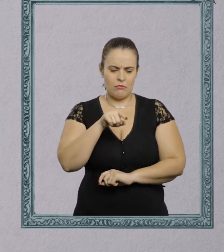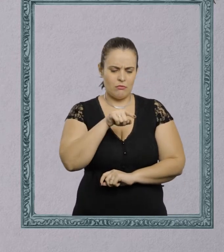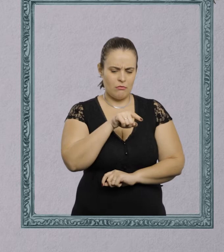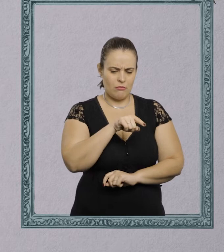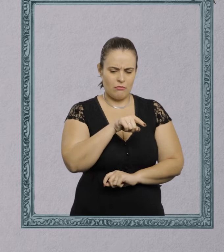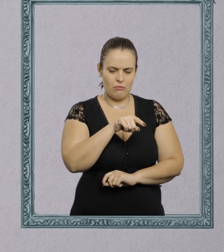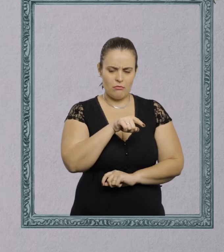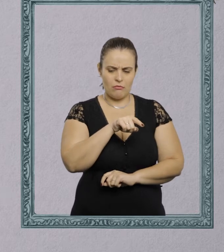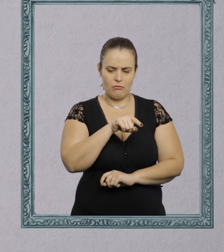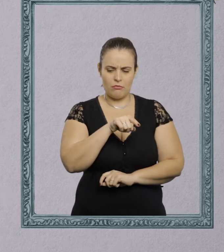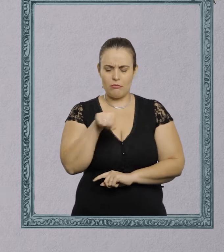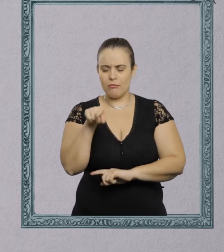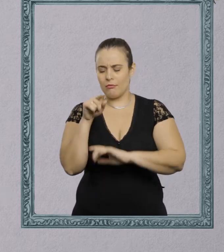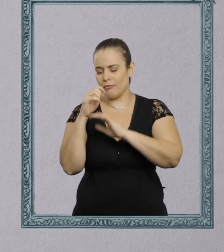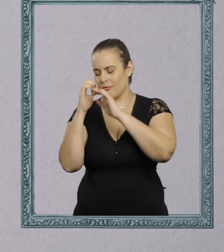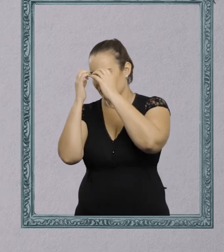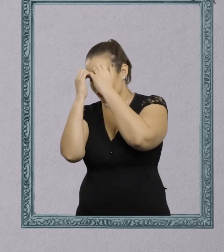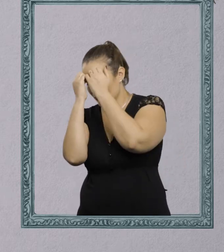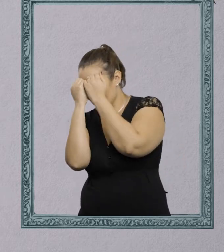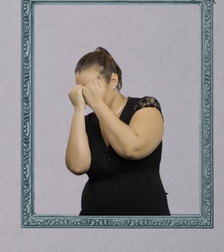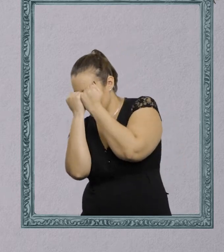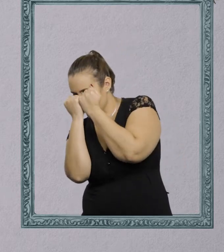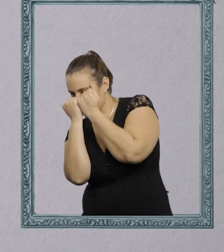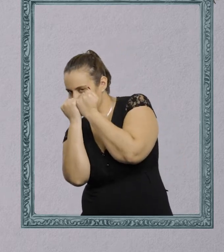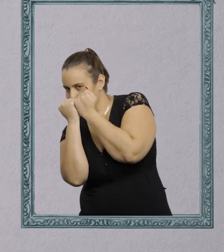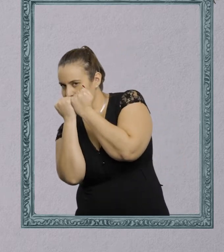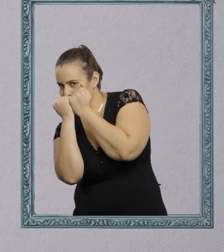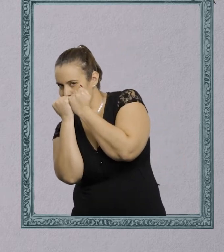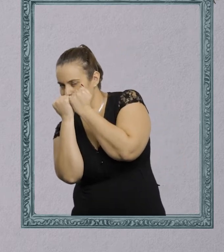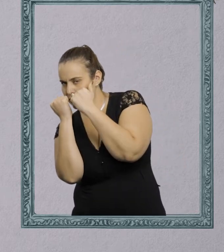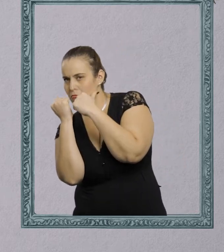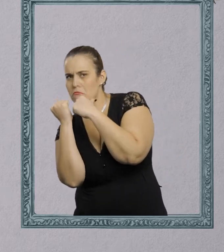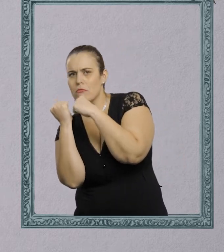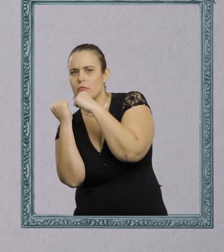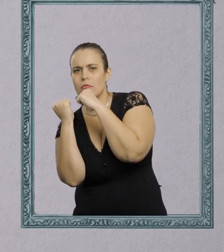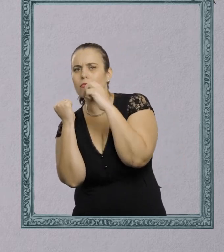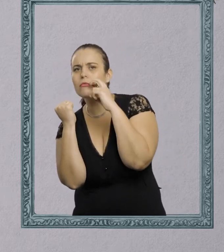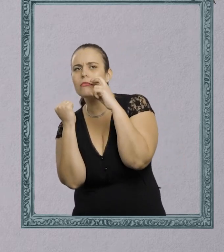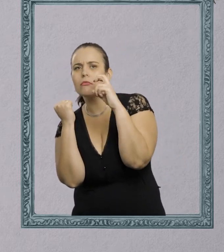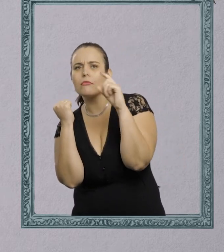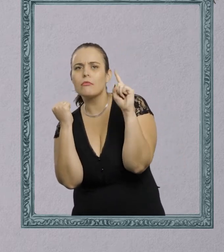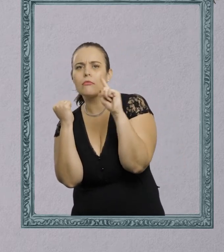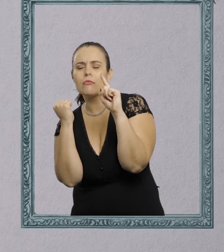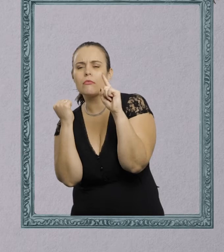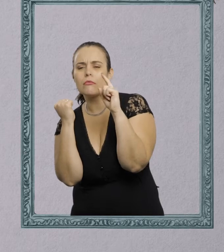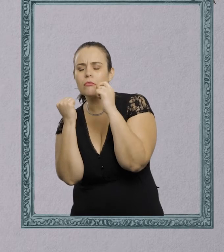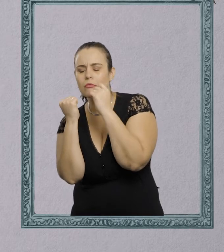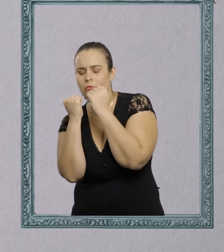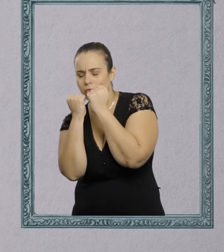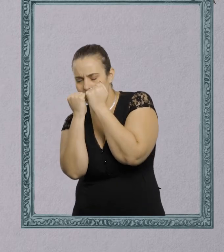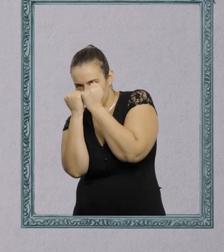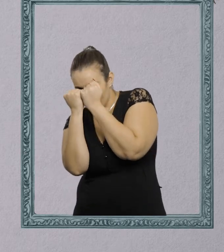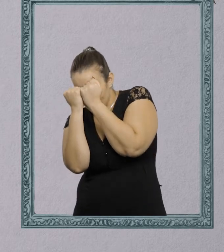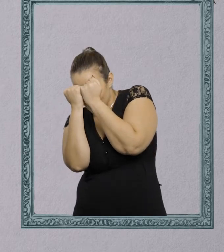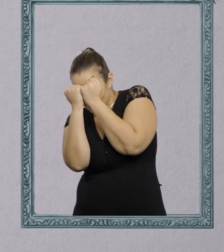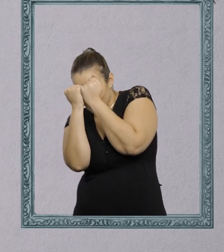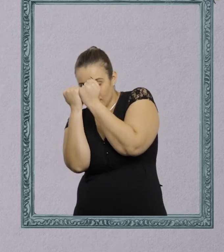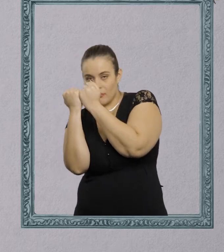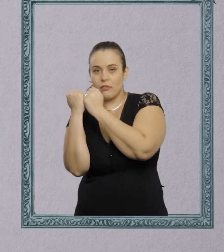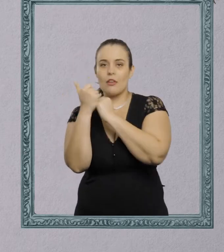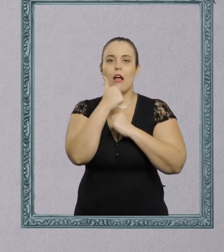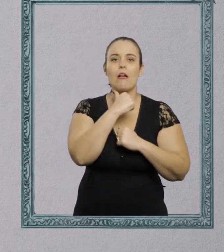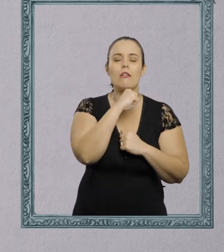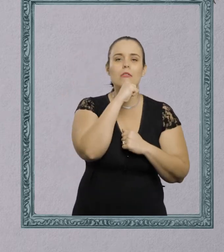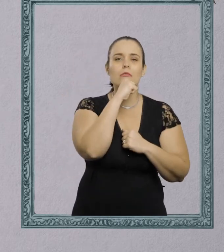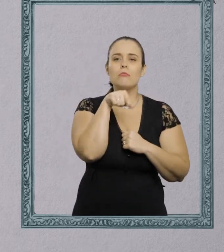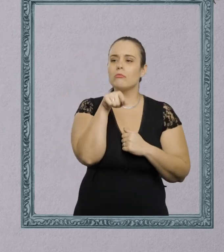crianças ficaram esperando a mãe gritar de alegria, mas ela não gritou. A Sra. Darling não acreditou no que via.